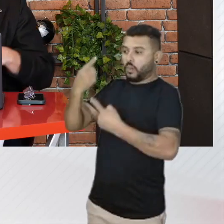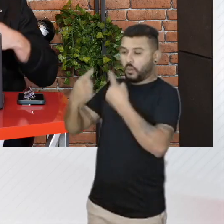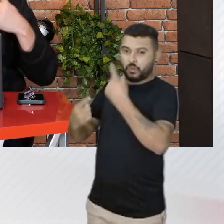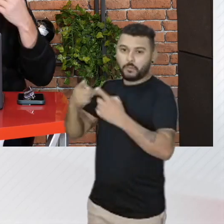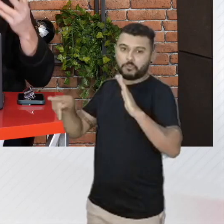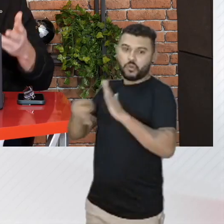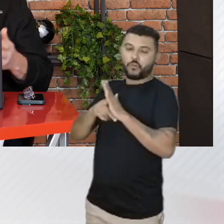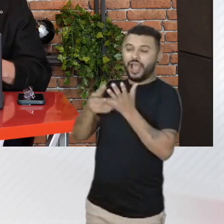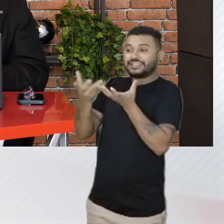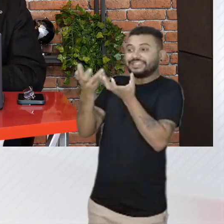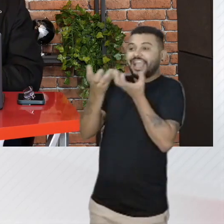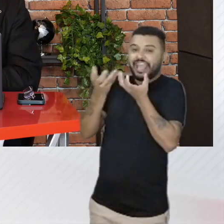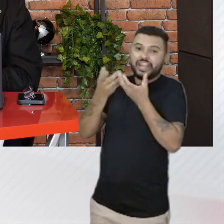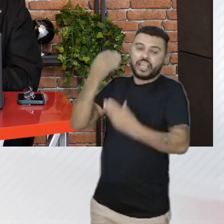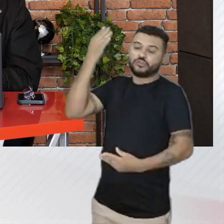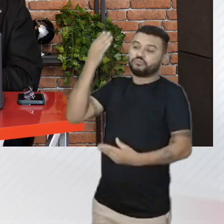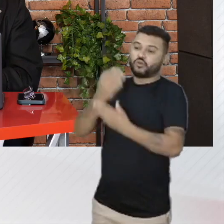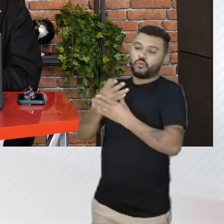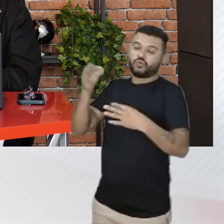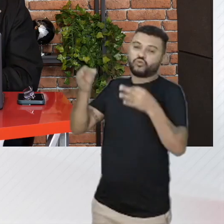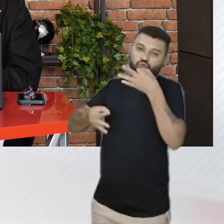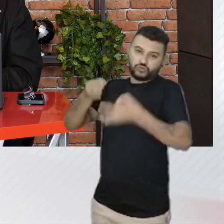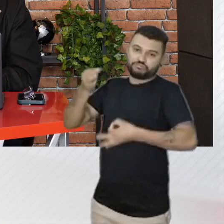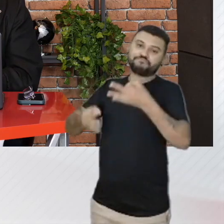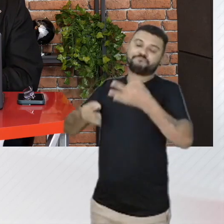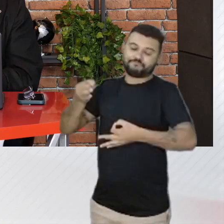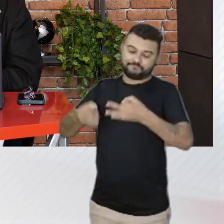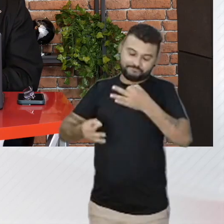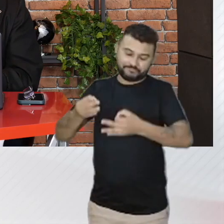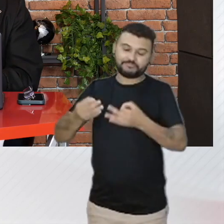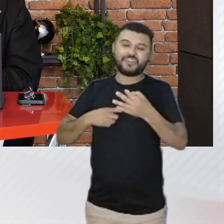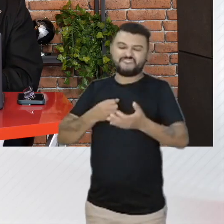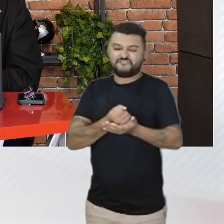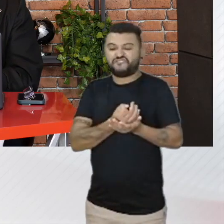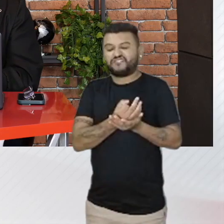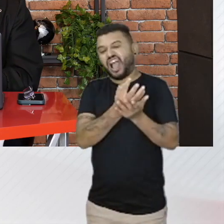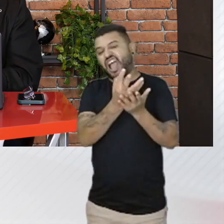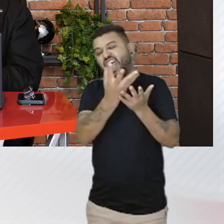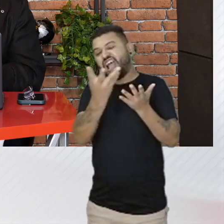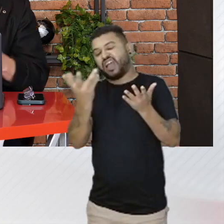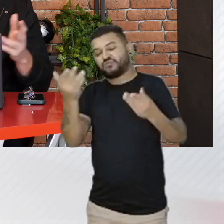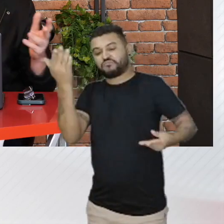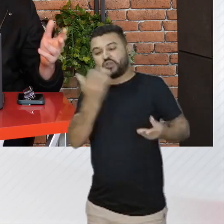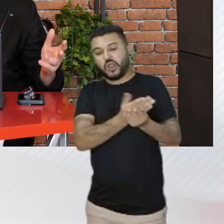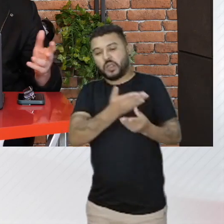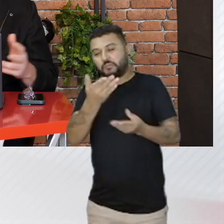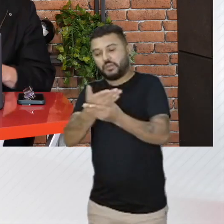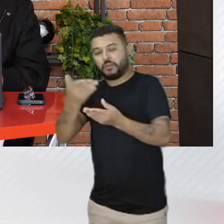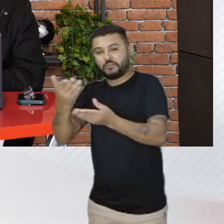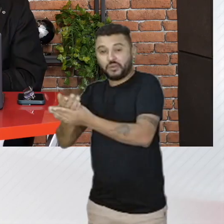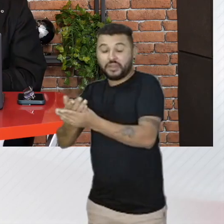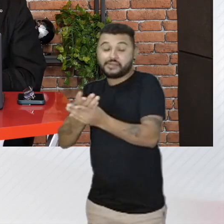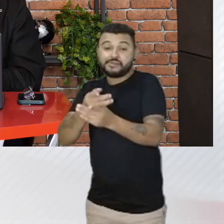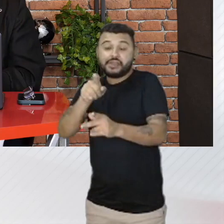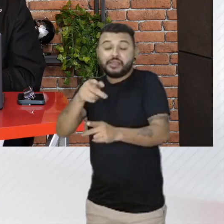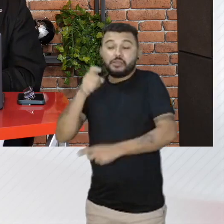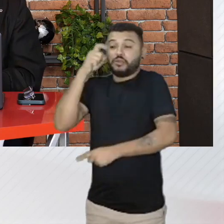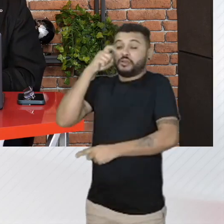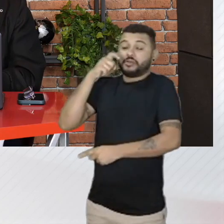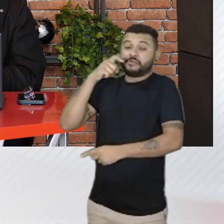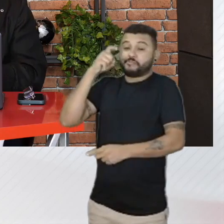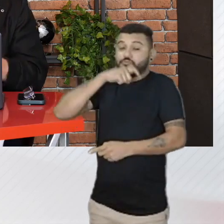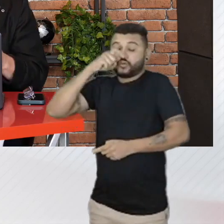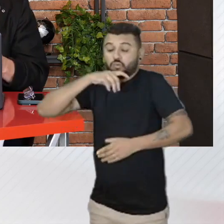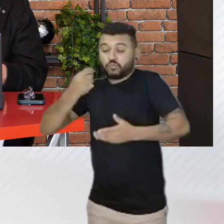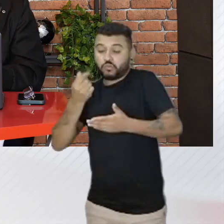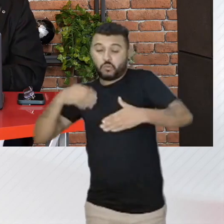Nós temos trilhões sendo judicializados em relação a isso. A sonegação é muito grande,